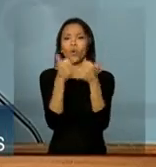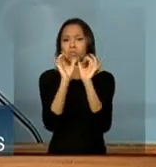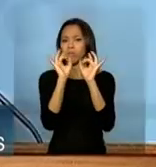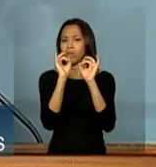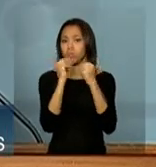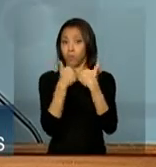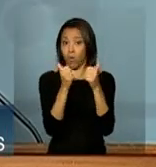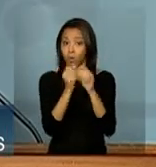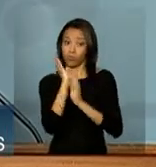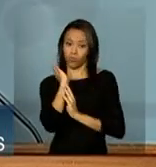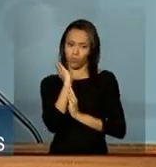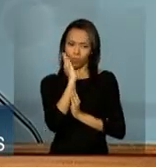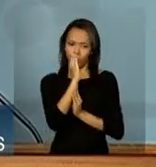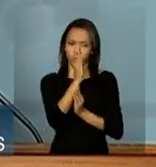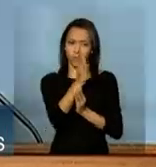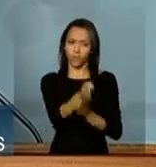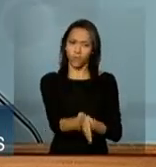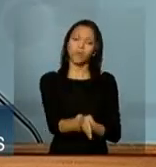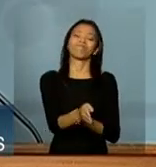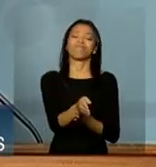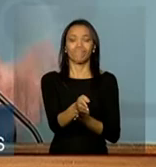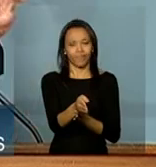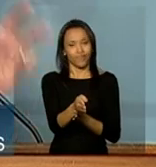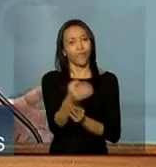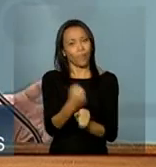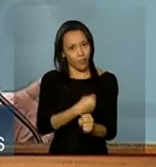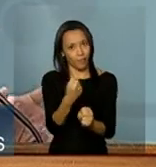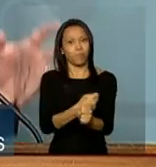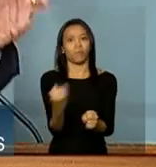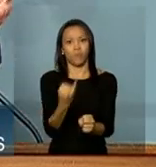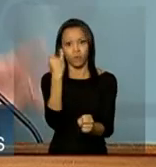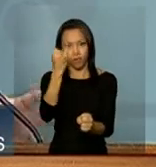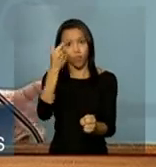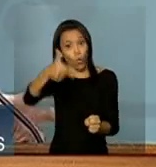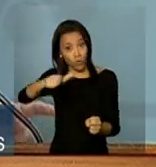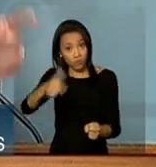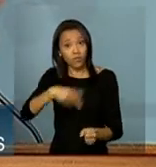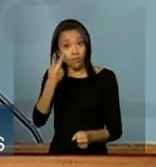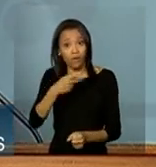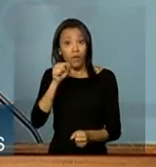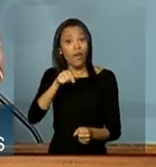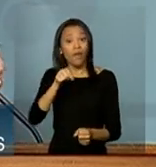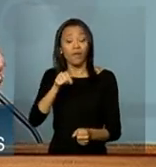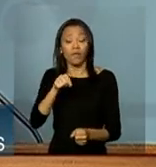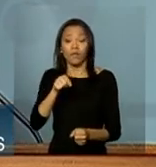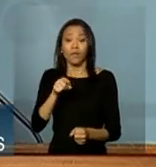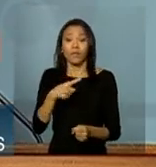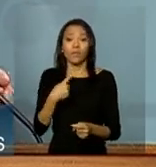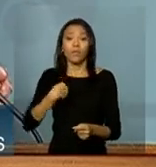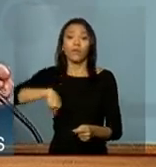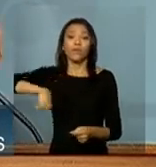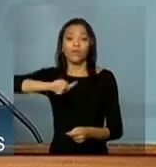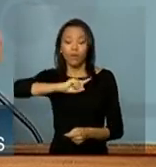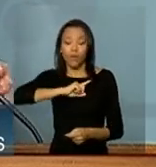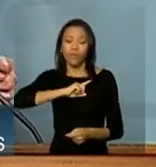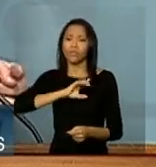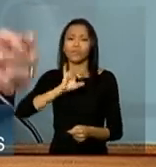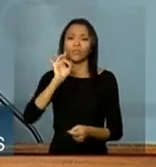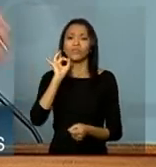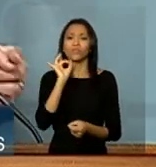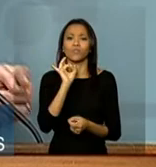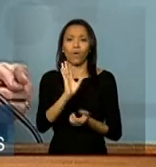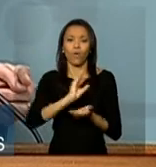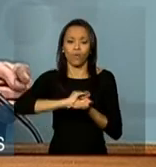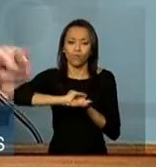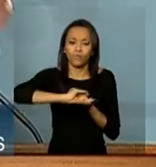Sul. Eu acho que essa é uma obra extremamente importante e, repito, é simbólica, porque não estamos investindo só